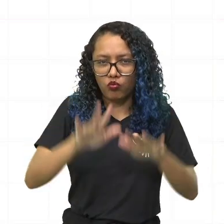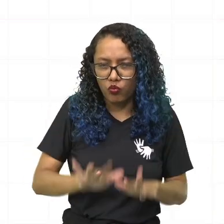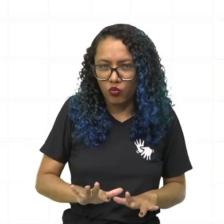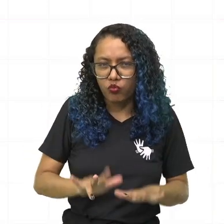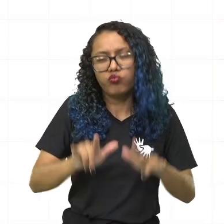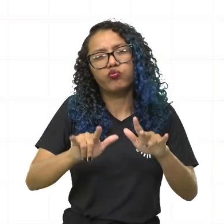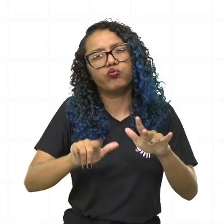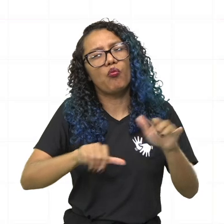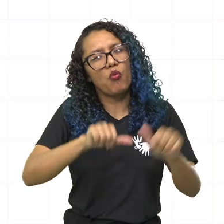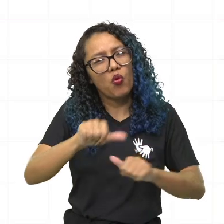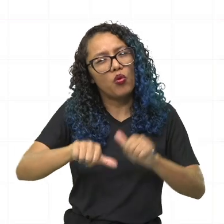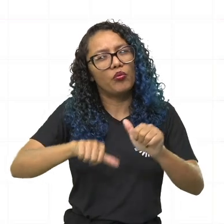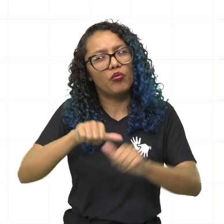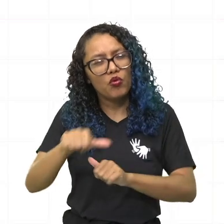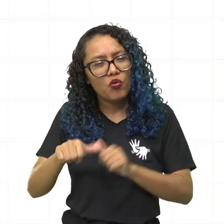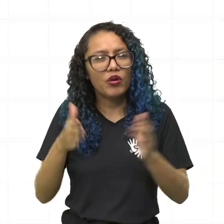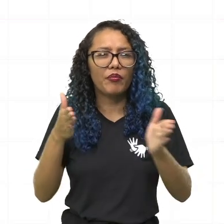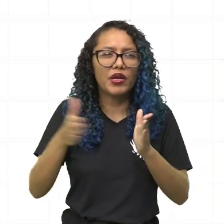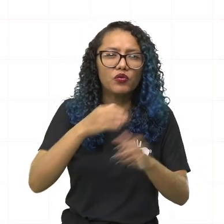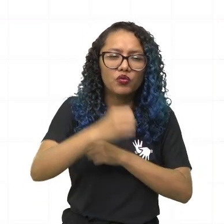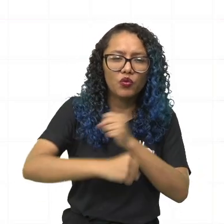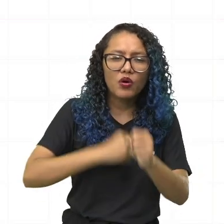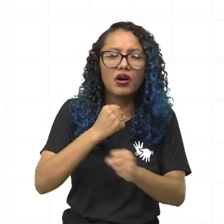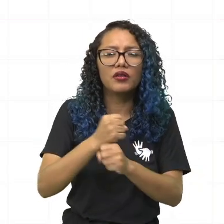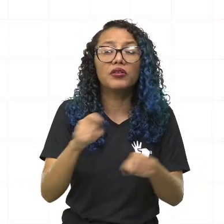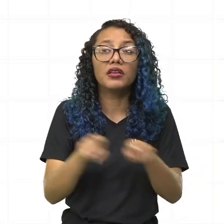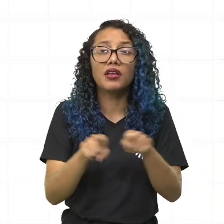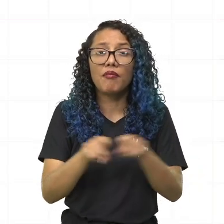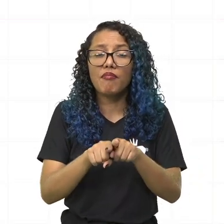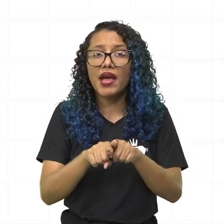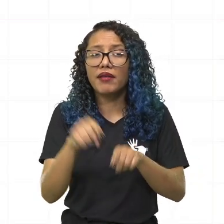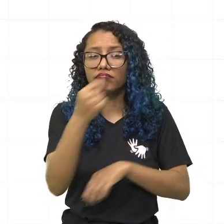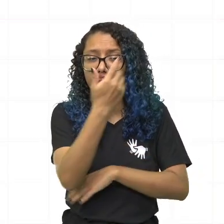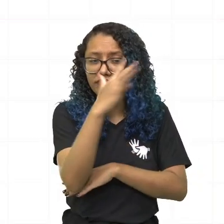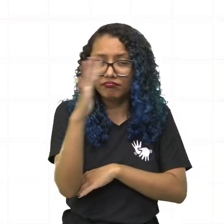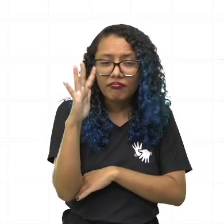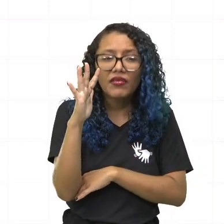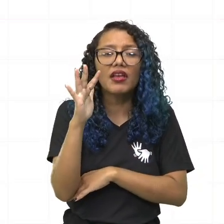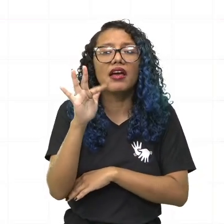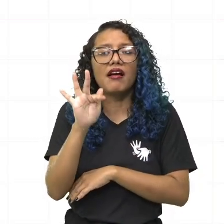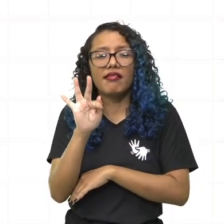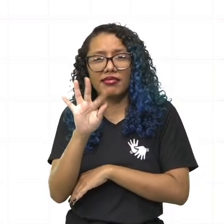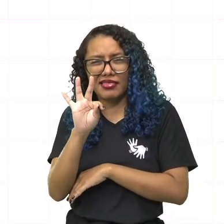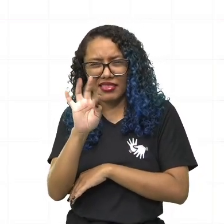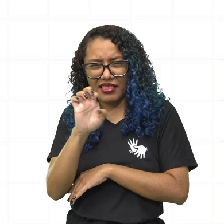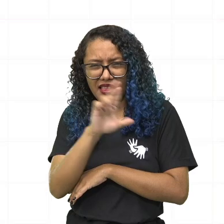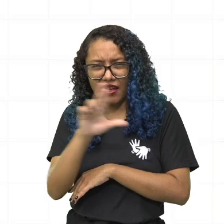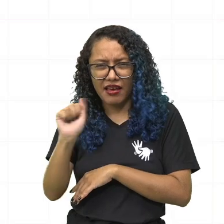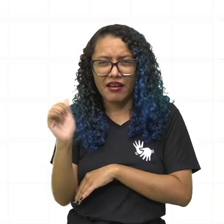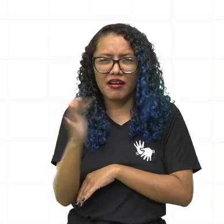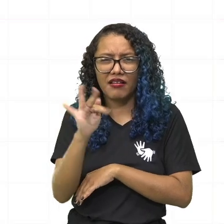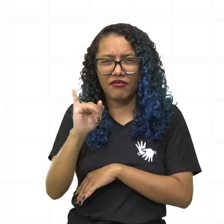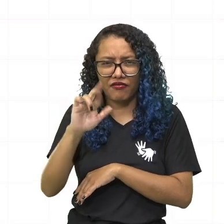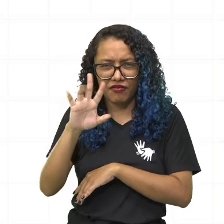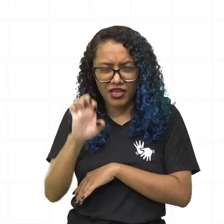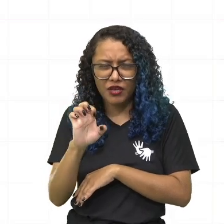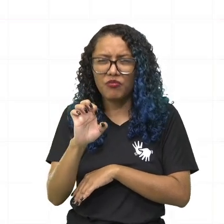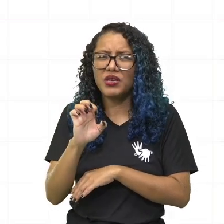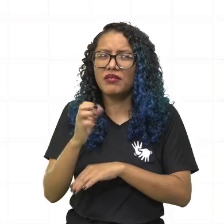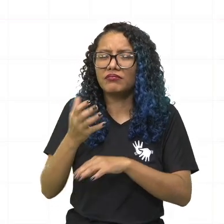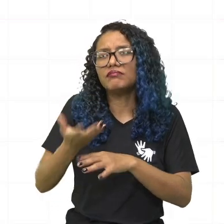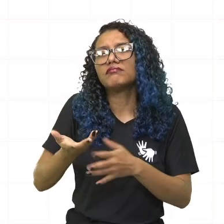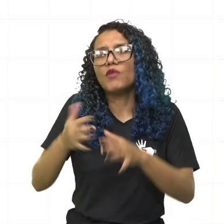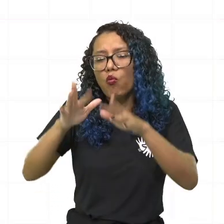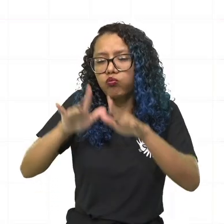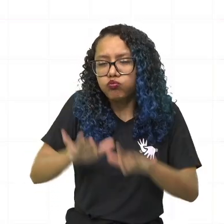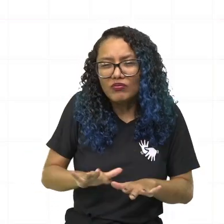ano. E tem as áreas de terra firme, que fica seco o tempo todo, tem árvores maiores, né, e etc. Então,